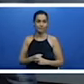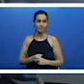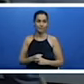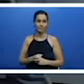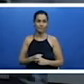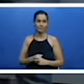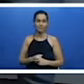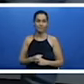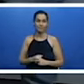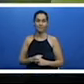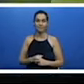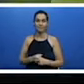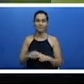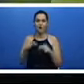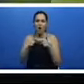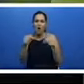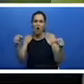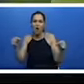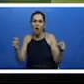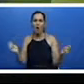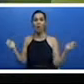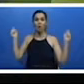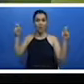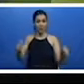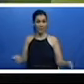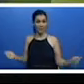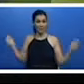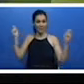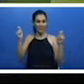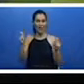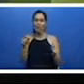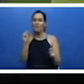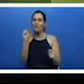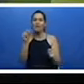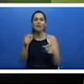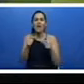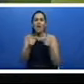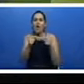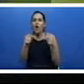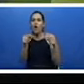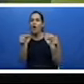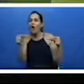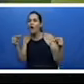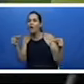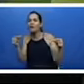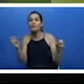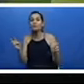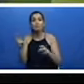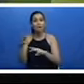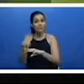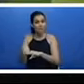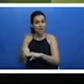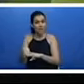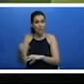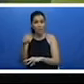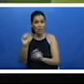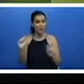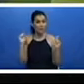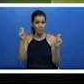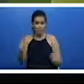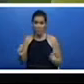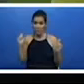Cordas, ok? O que é uma corda na matemática? Não estou falando aquela corda que vocês ficam pulando, não.